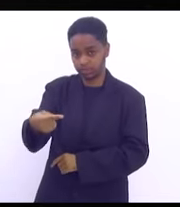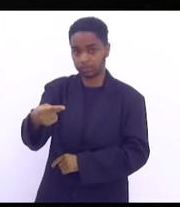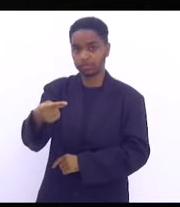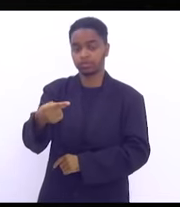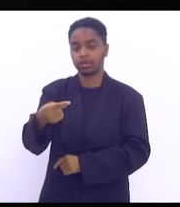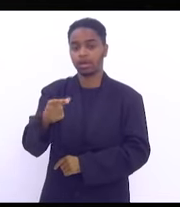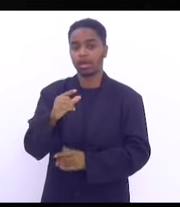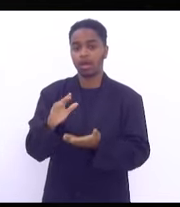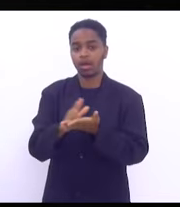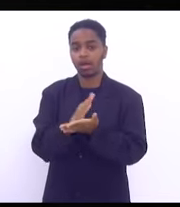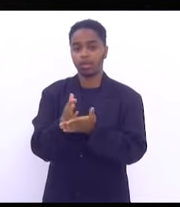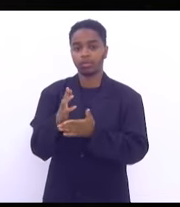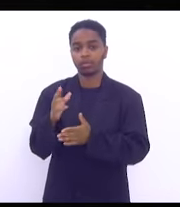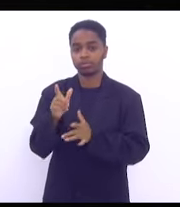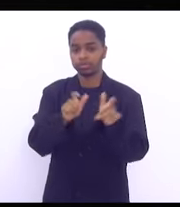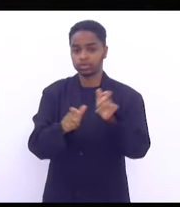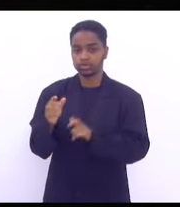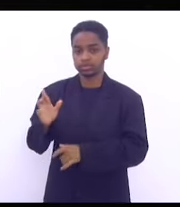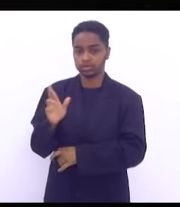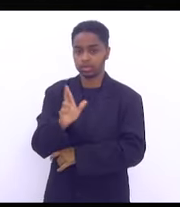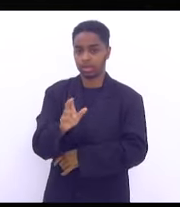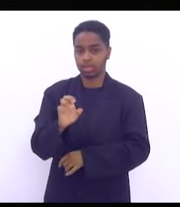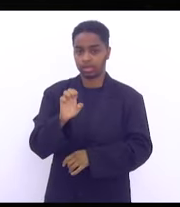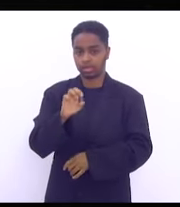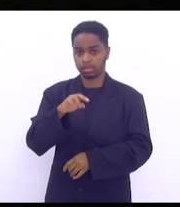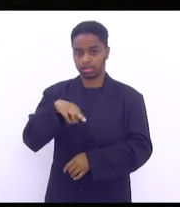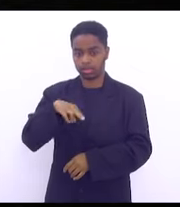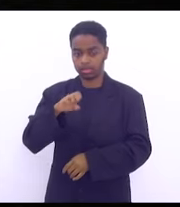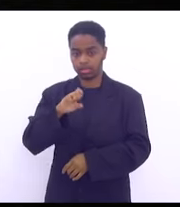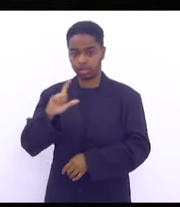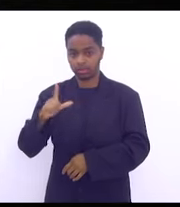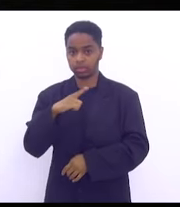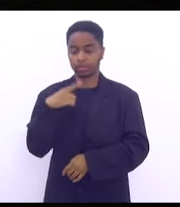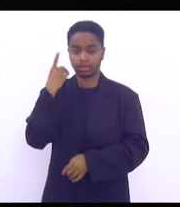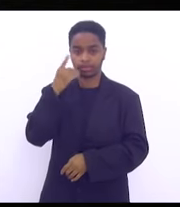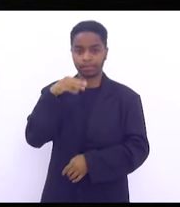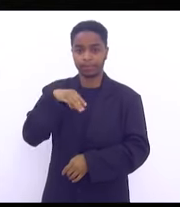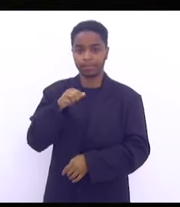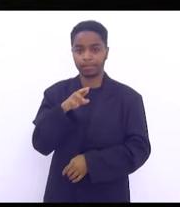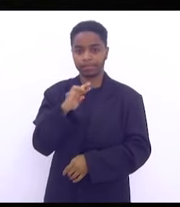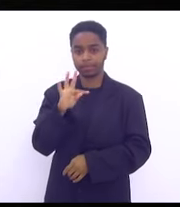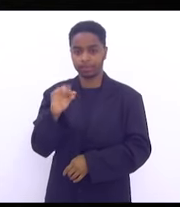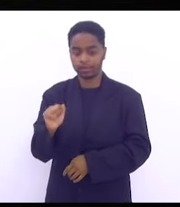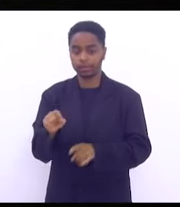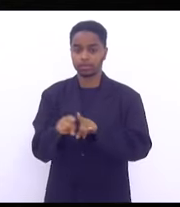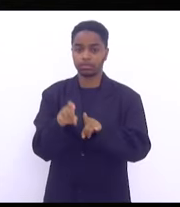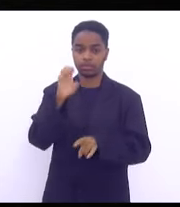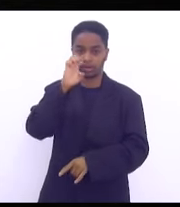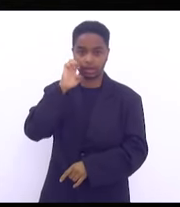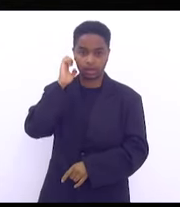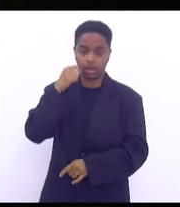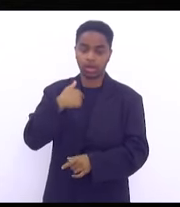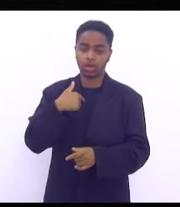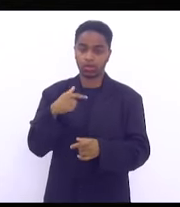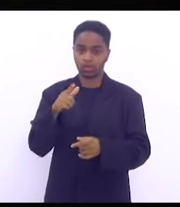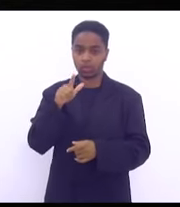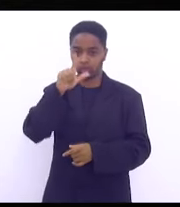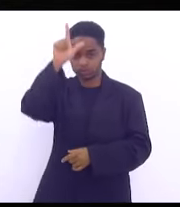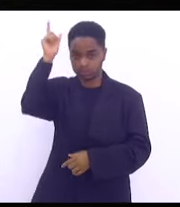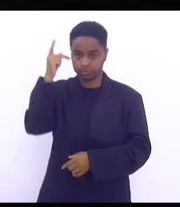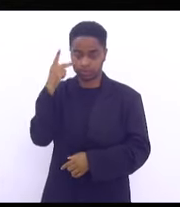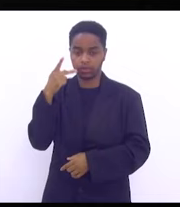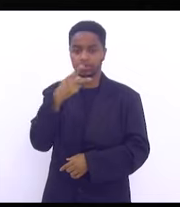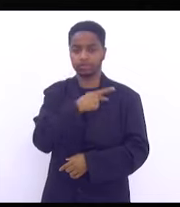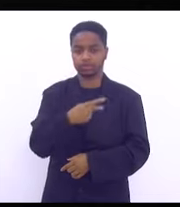ouvi os representantes da Enel. Então, estava lá a deputada Marta Rocha, a Elita, estava eu, estava o Luiz Paulo, estava o